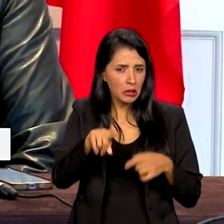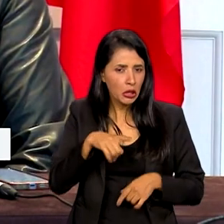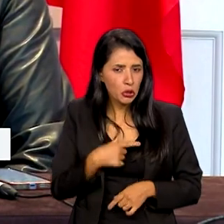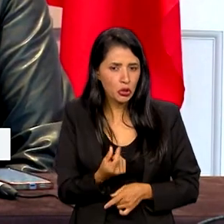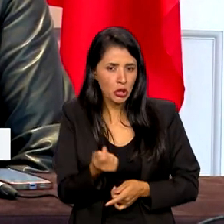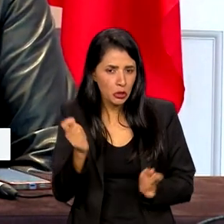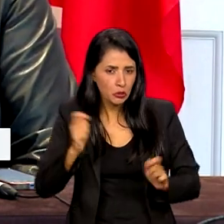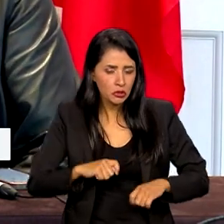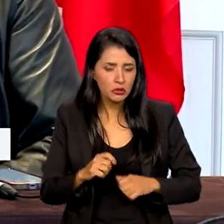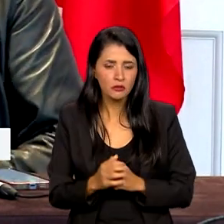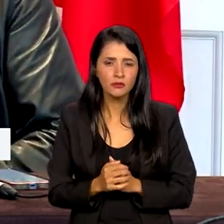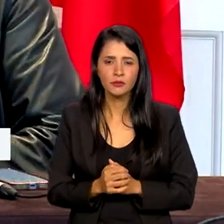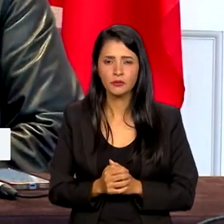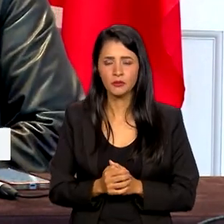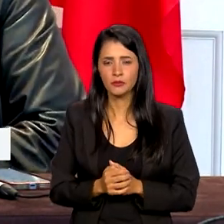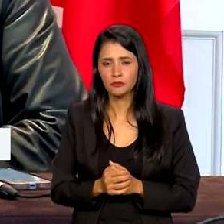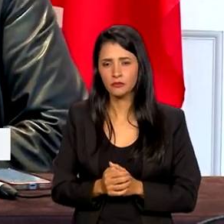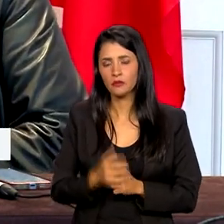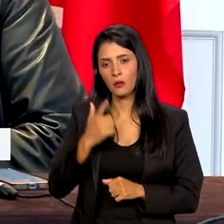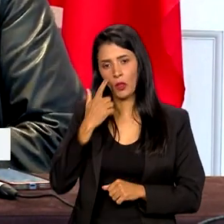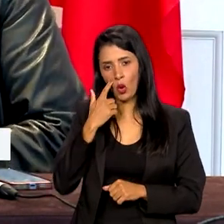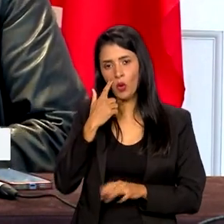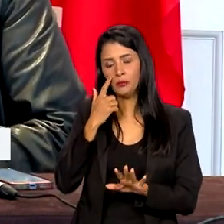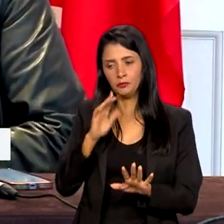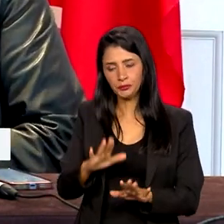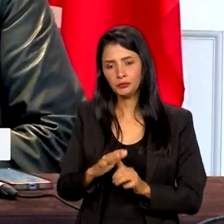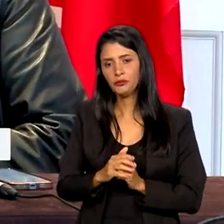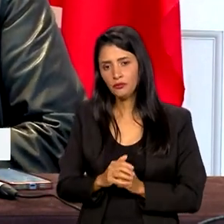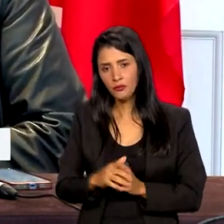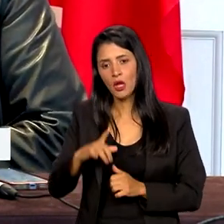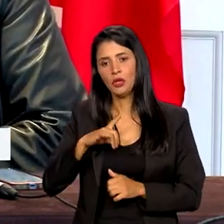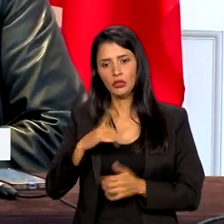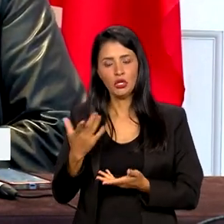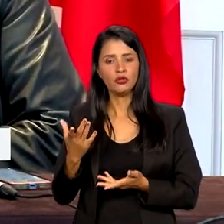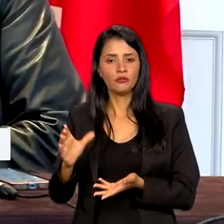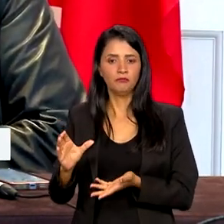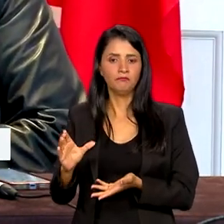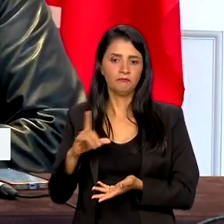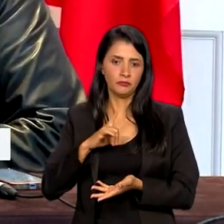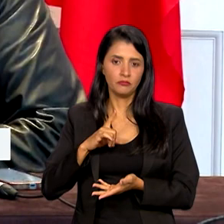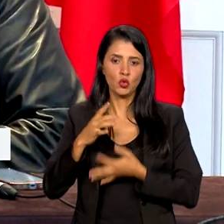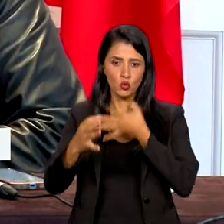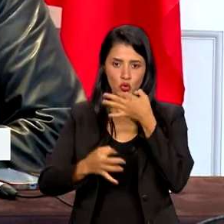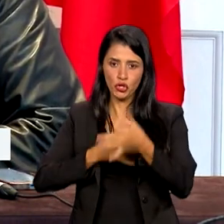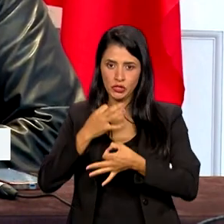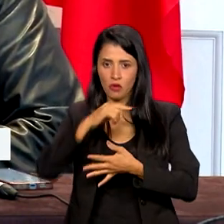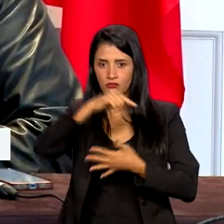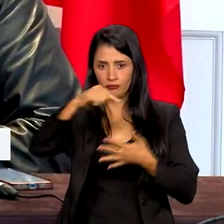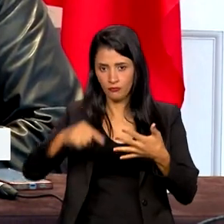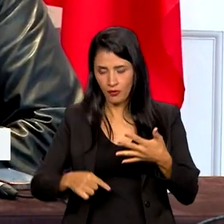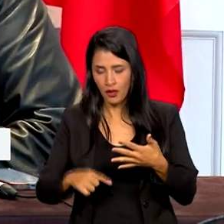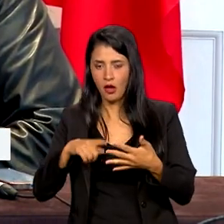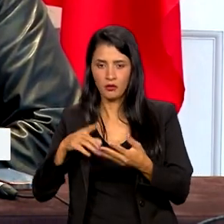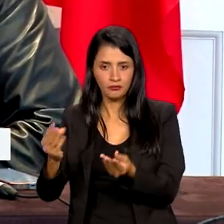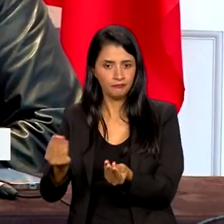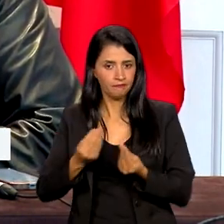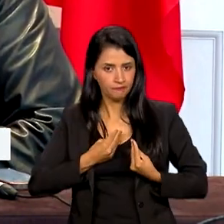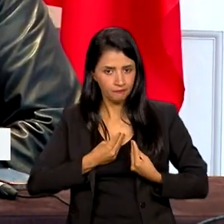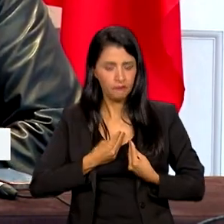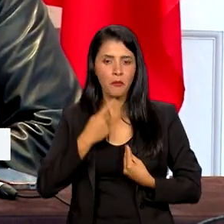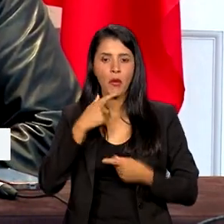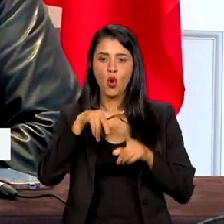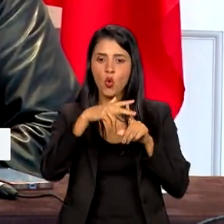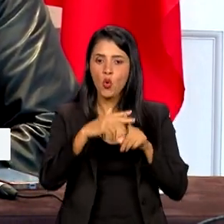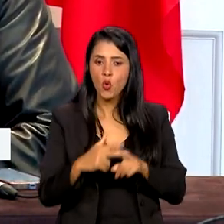isso? Olha, nós recebemos uma série de sugestões para correção de rumos